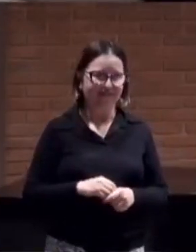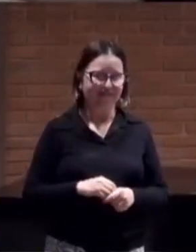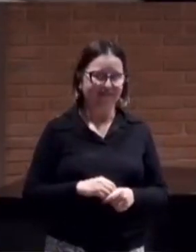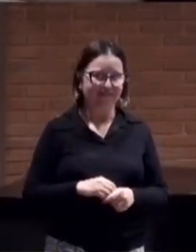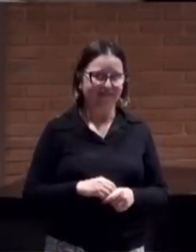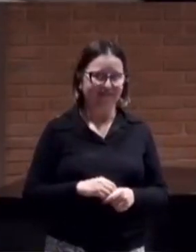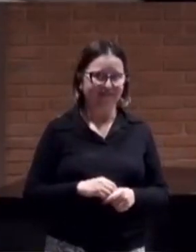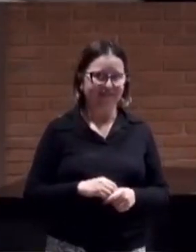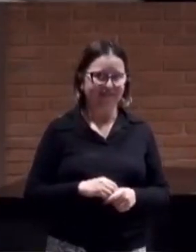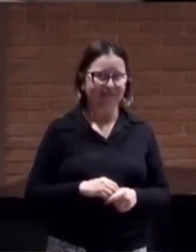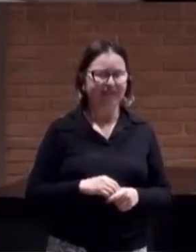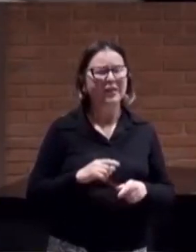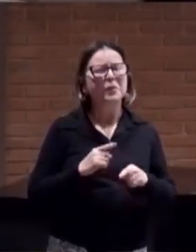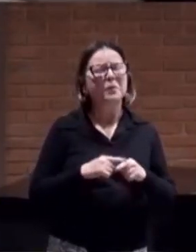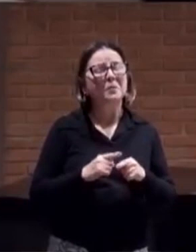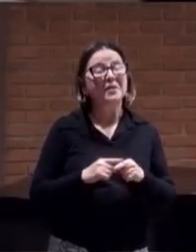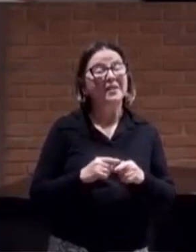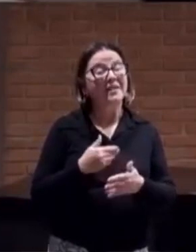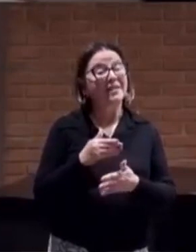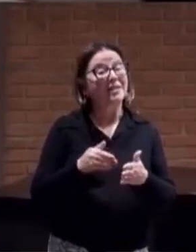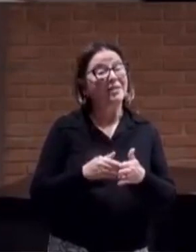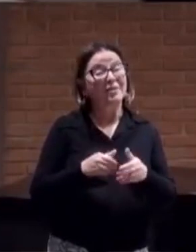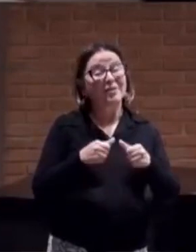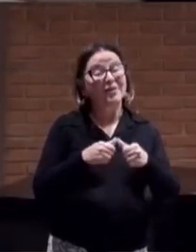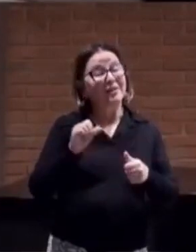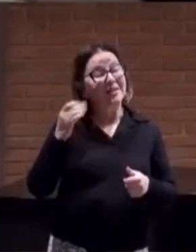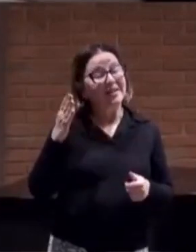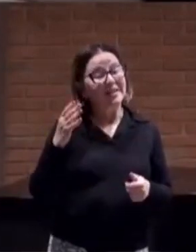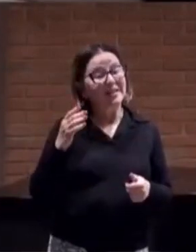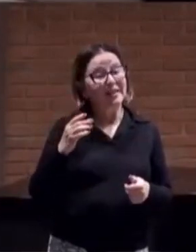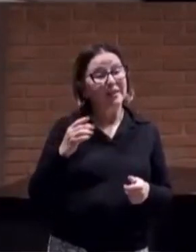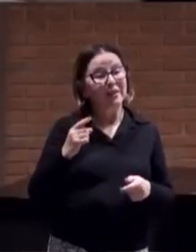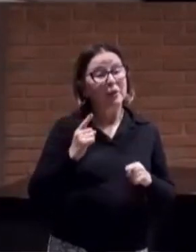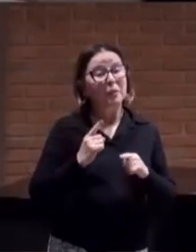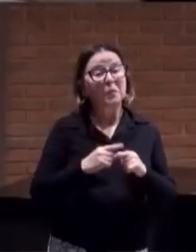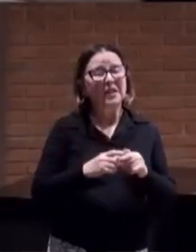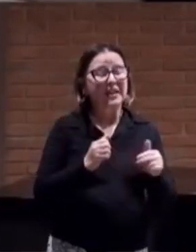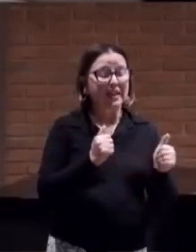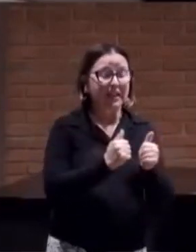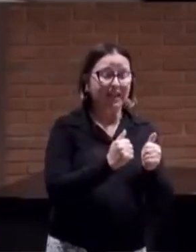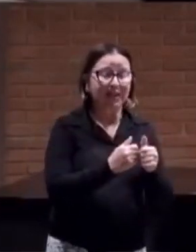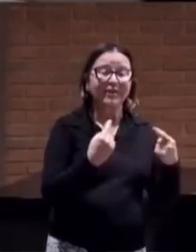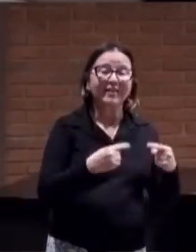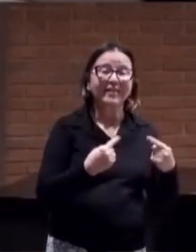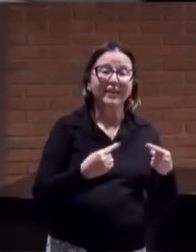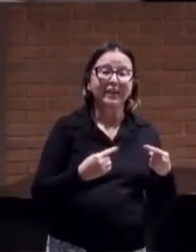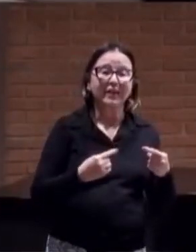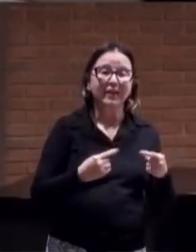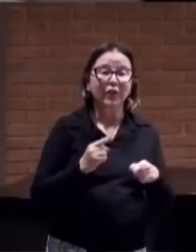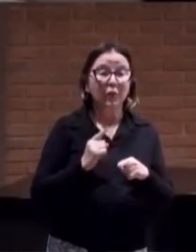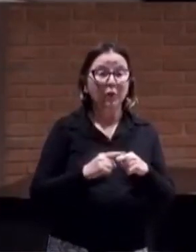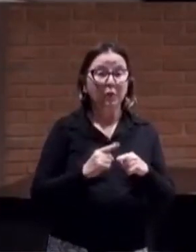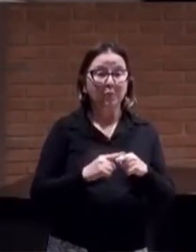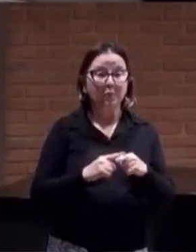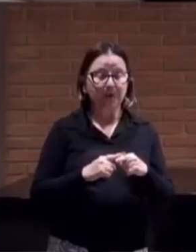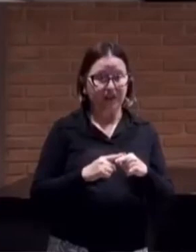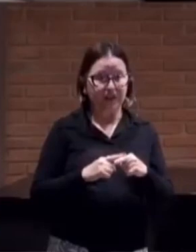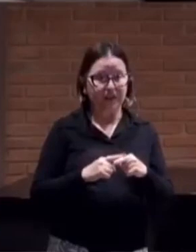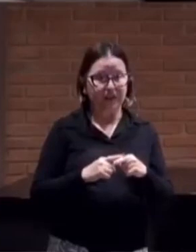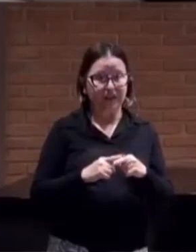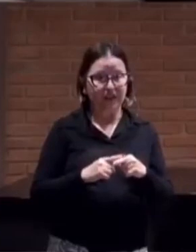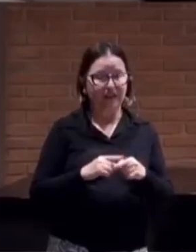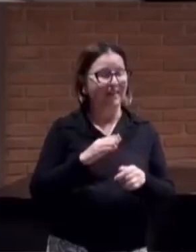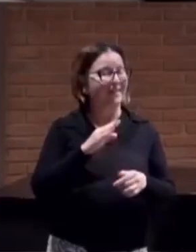Sabe por que tudo isso? Por que toda essa perseguição? Por que todo esse motivo de tropeço? Porque não